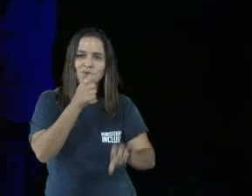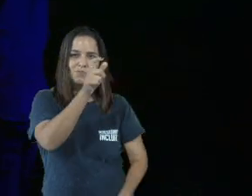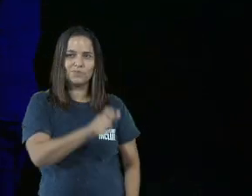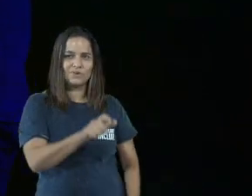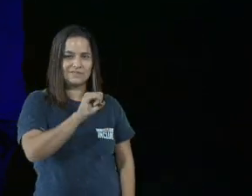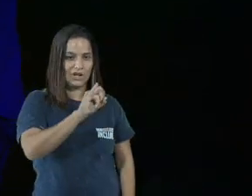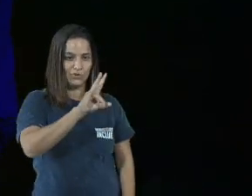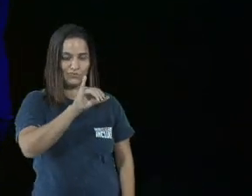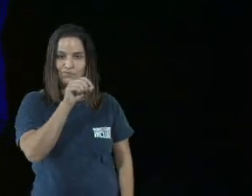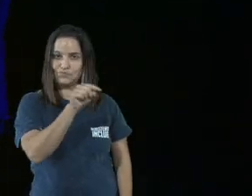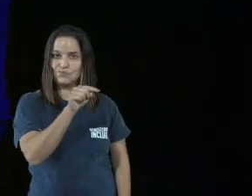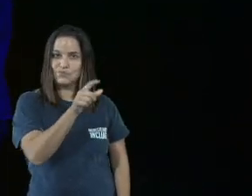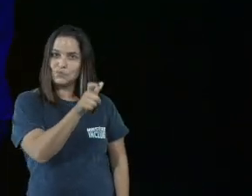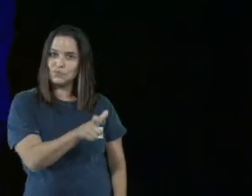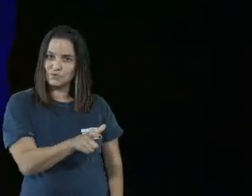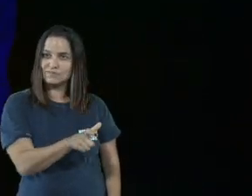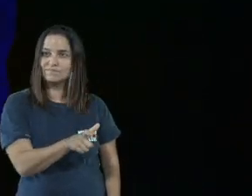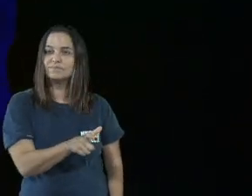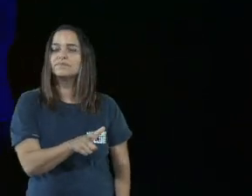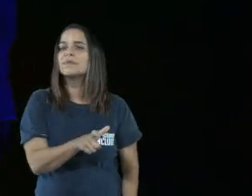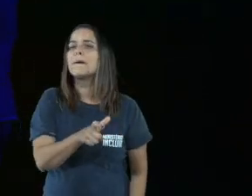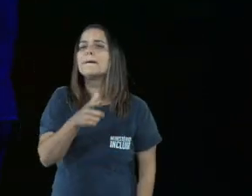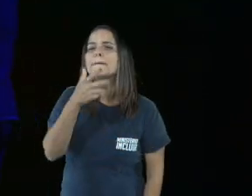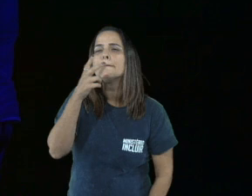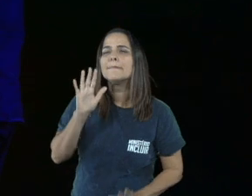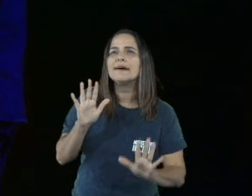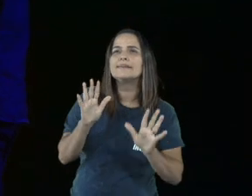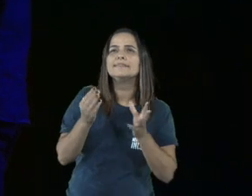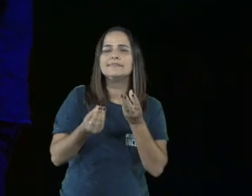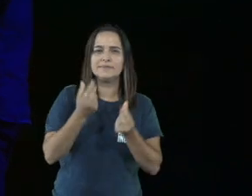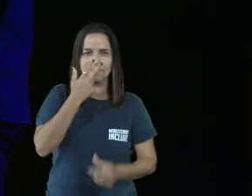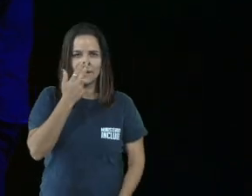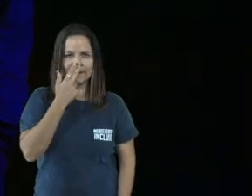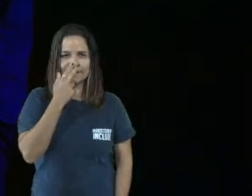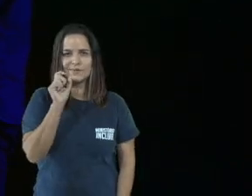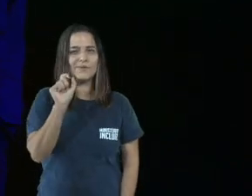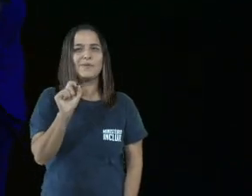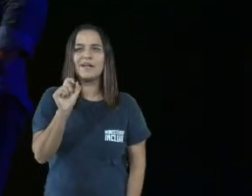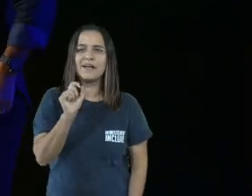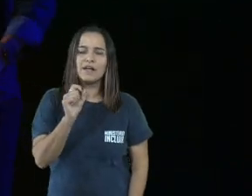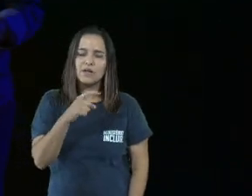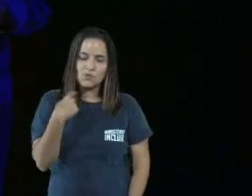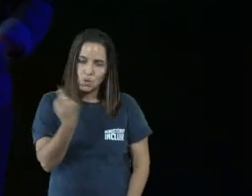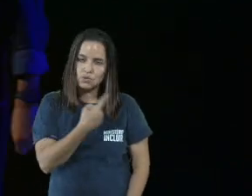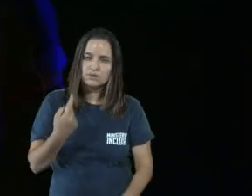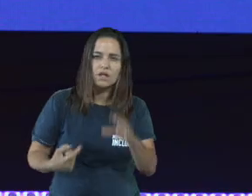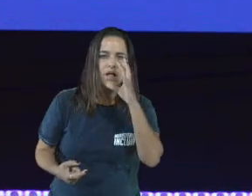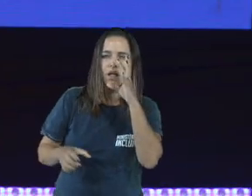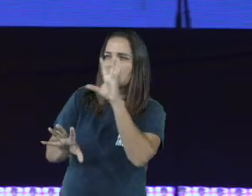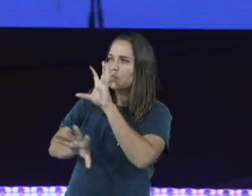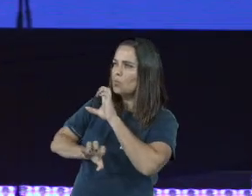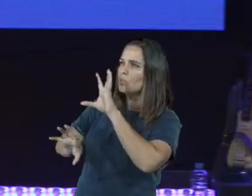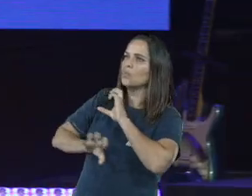e vai ser uma coisa que atrapalha tudo isso eu medo o assunto que você